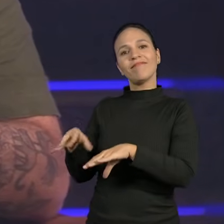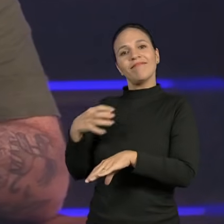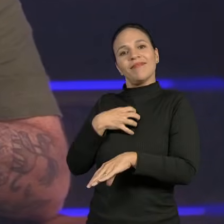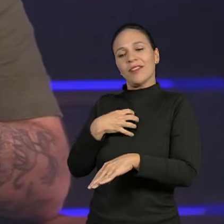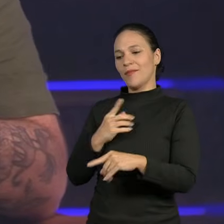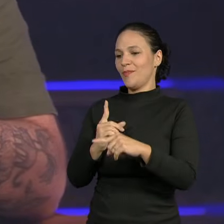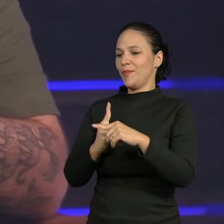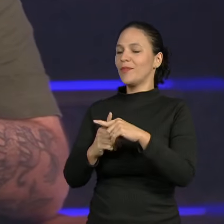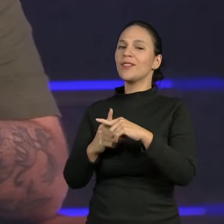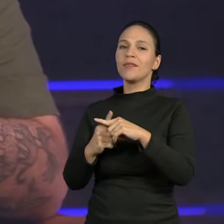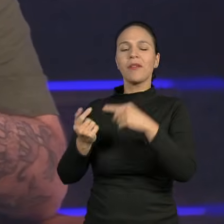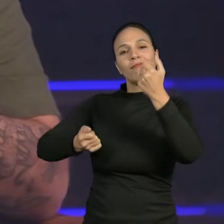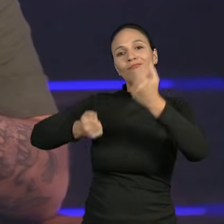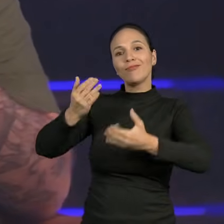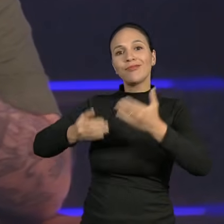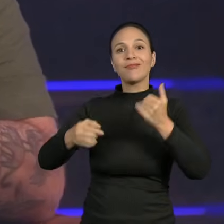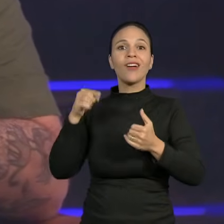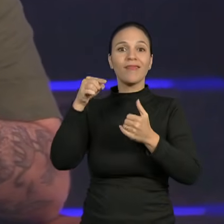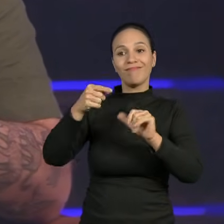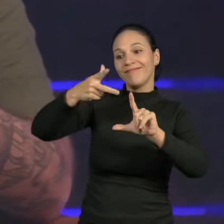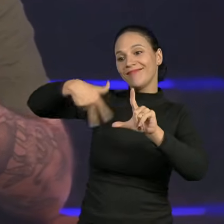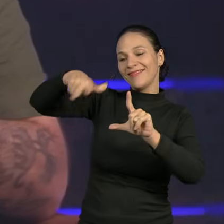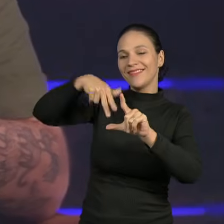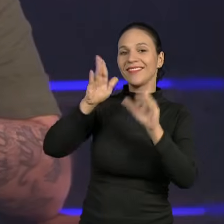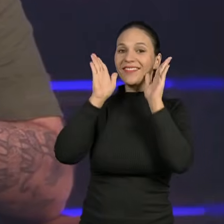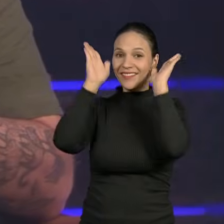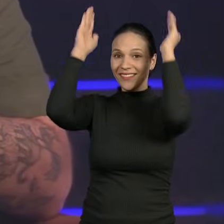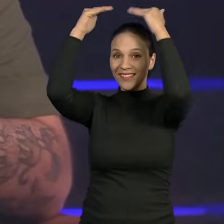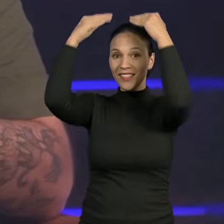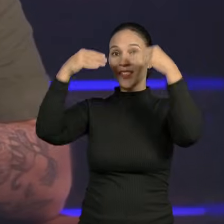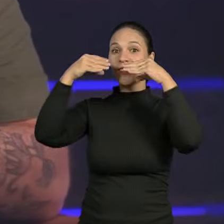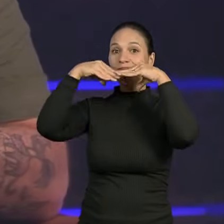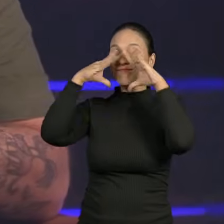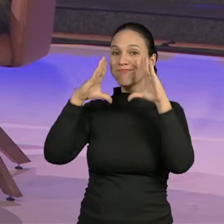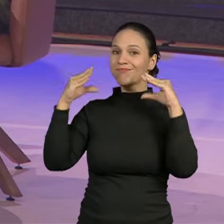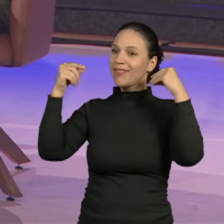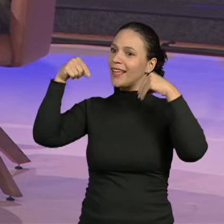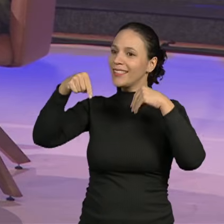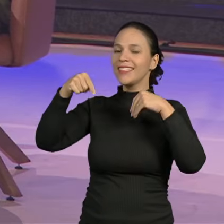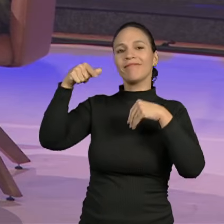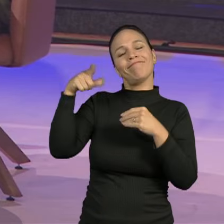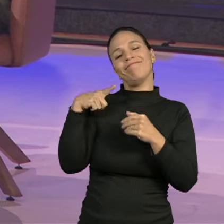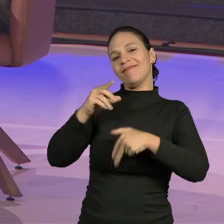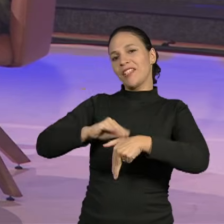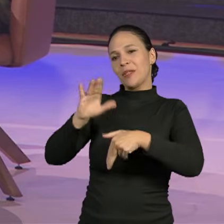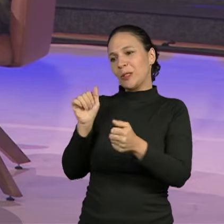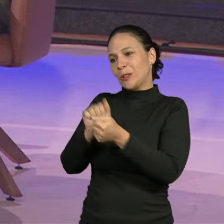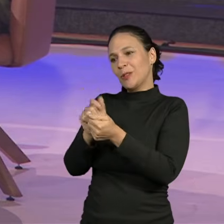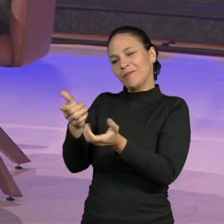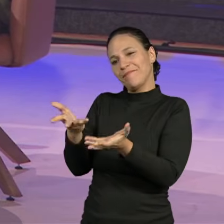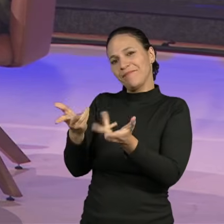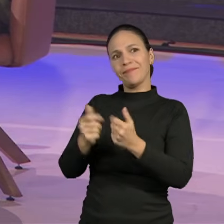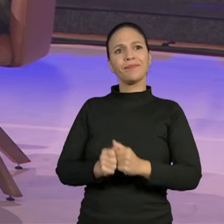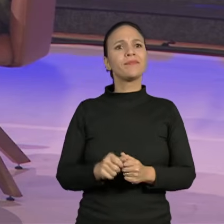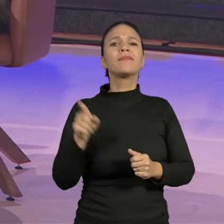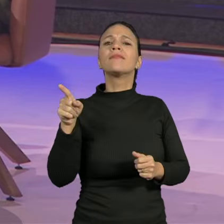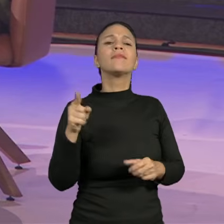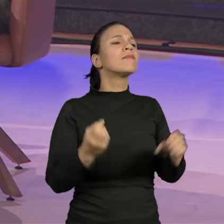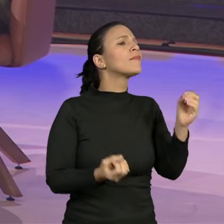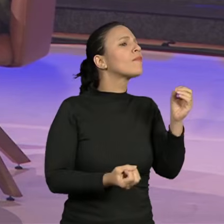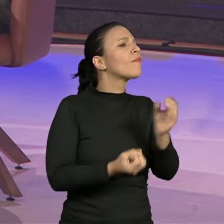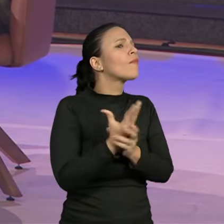positivo. Para a gente falar do Mundo Bita é uma honra estar aqui na cultura com vocês. É maravilhoso. O Mundo Bita